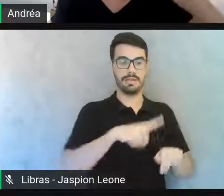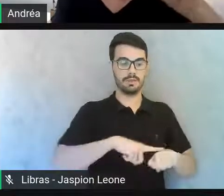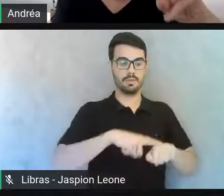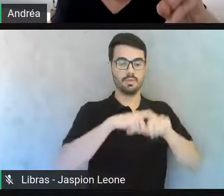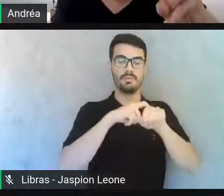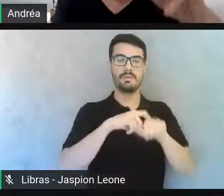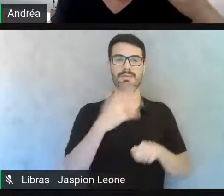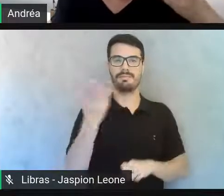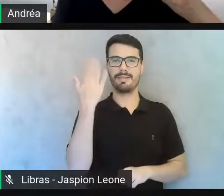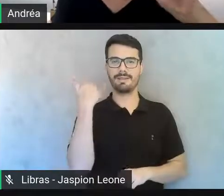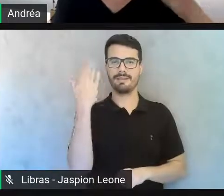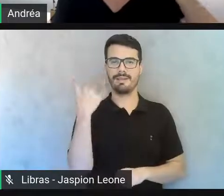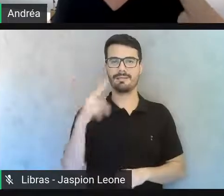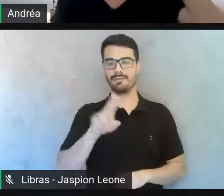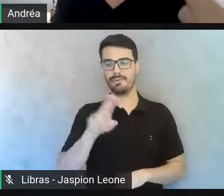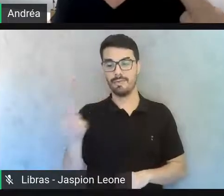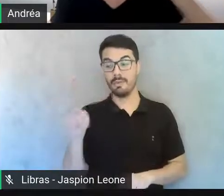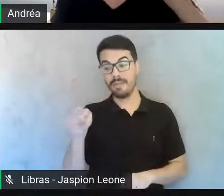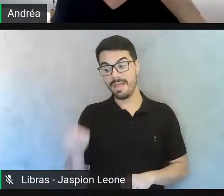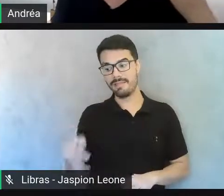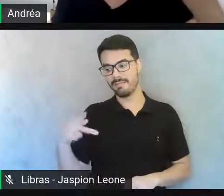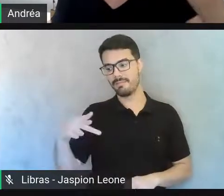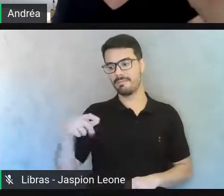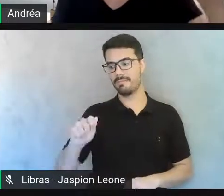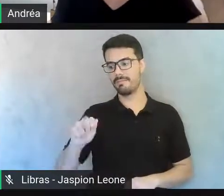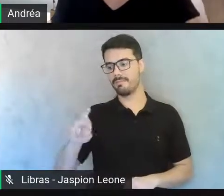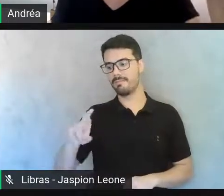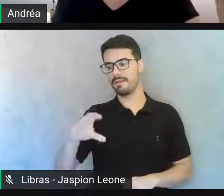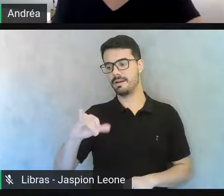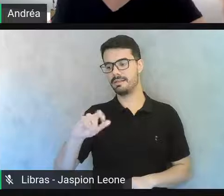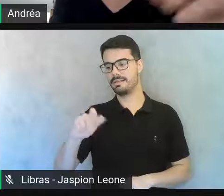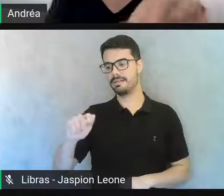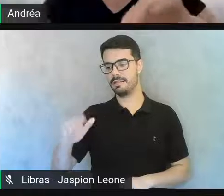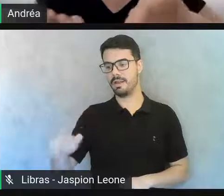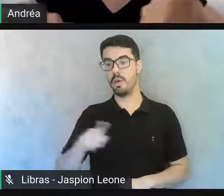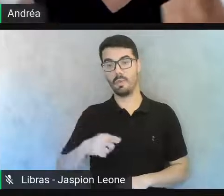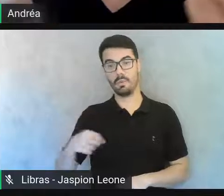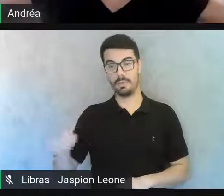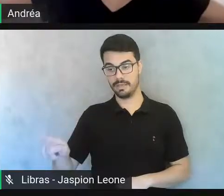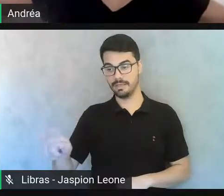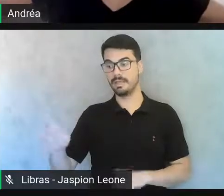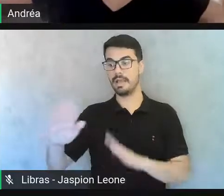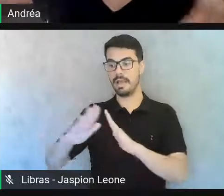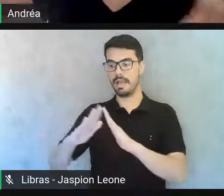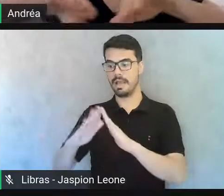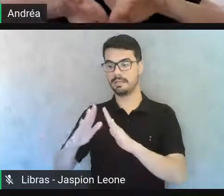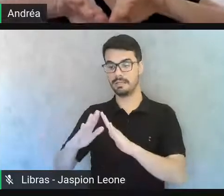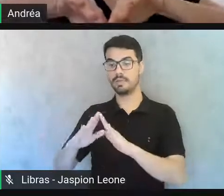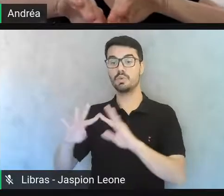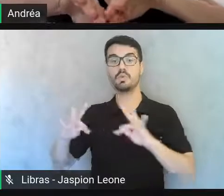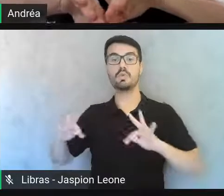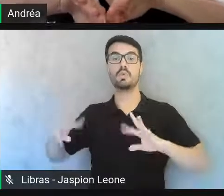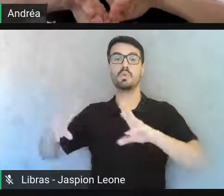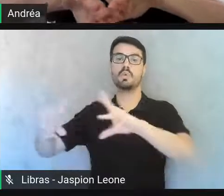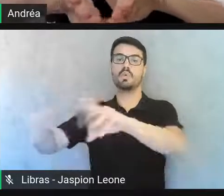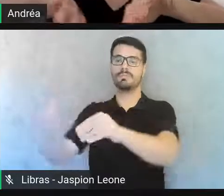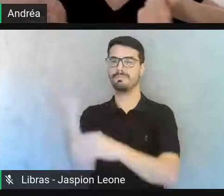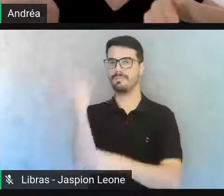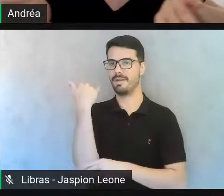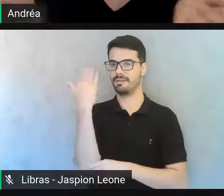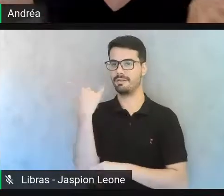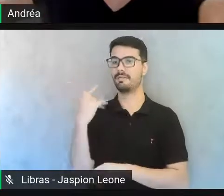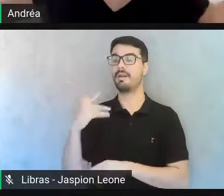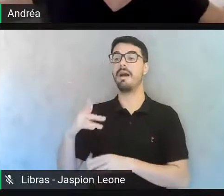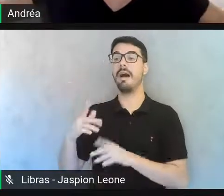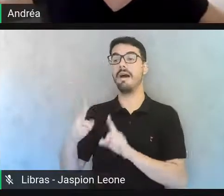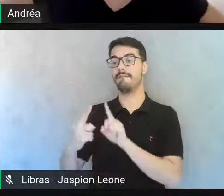época, parcial, lembrando bem, foi assim, ele ia para sua casa, a gente afastou todo mundo, a indicação era, olha, afaste